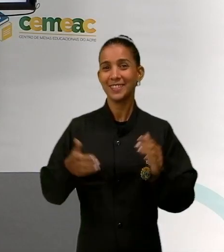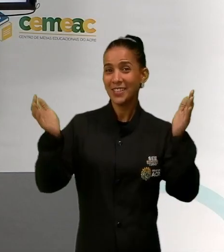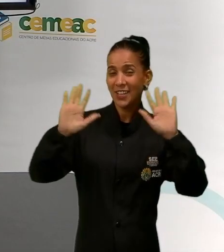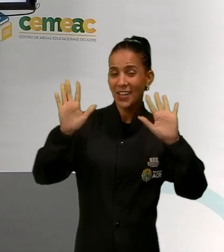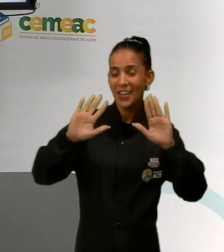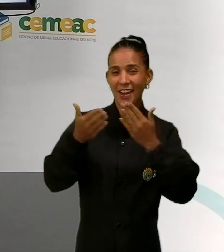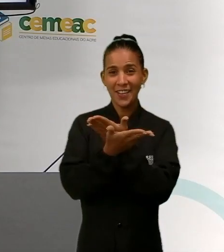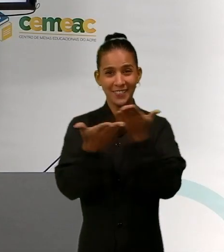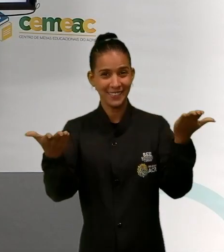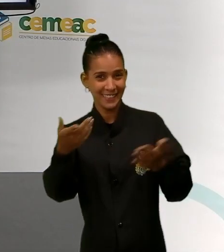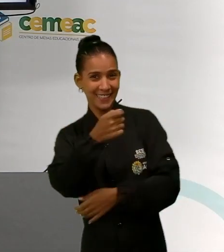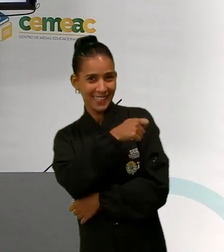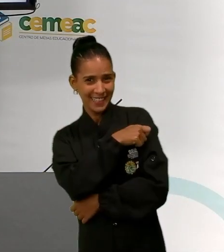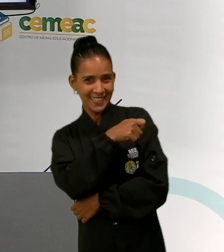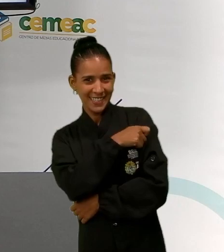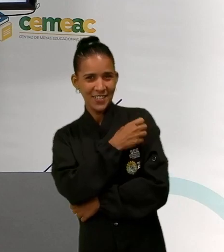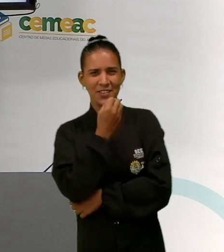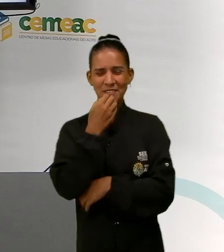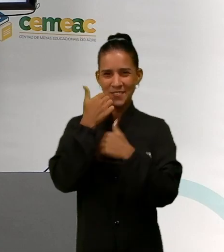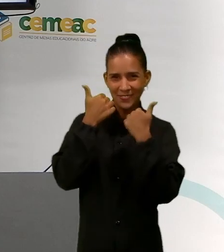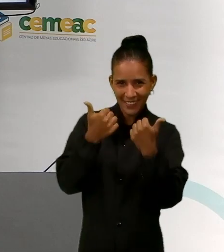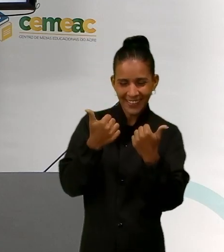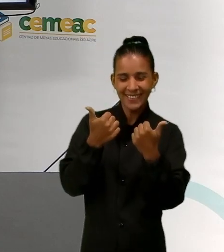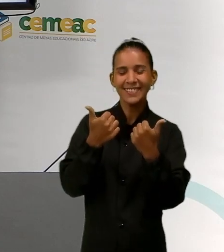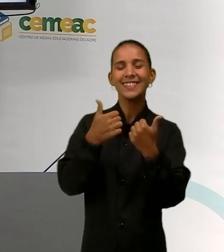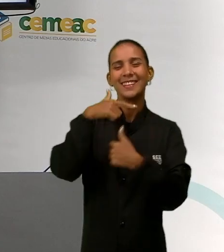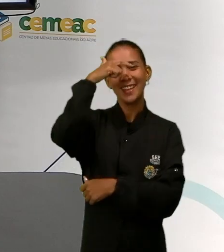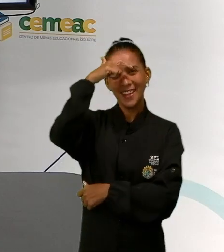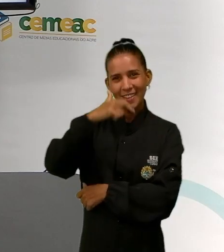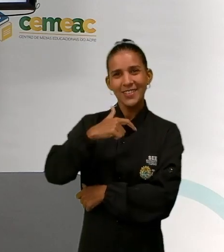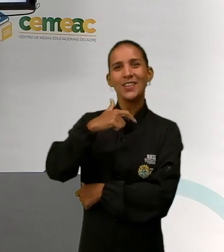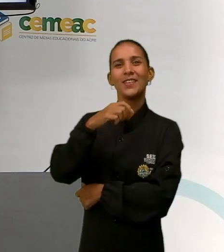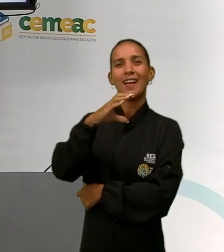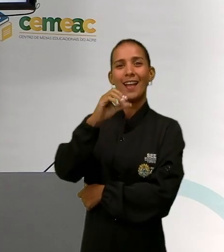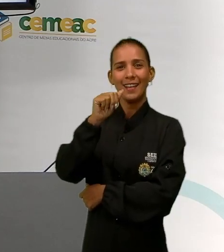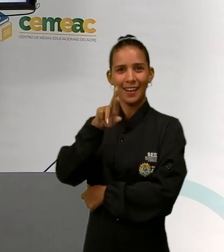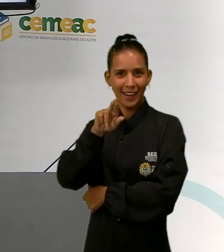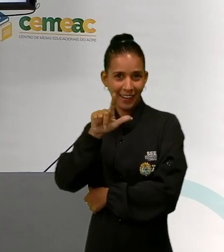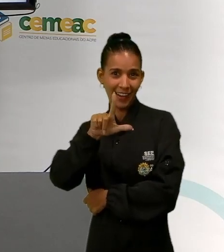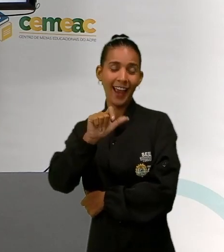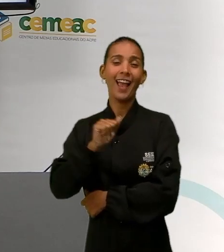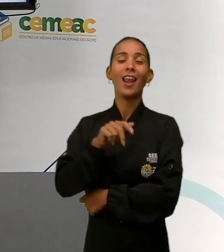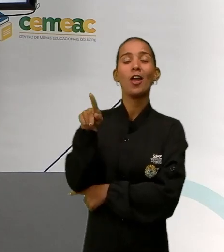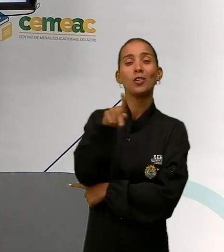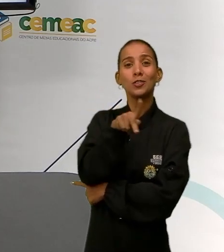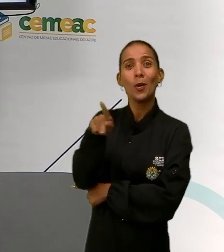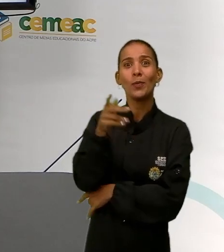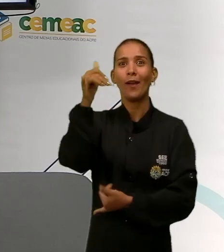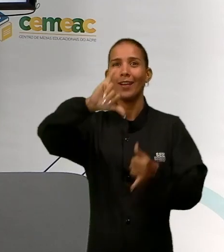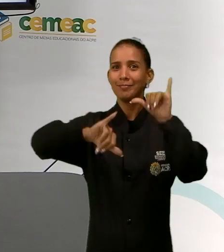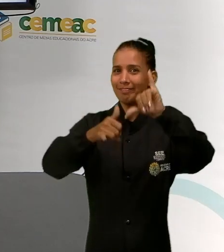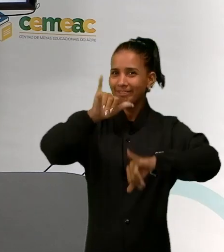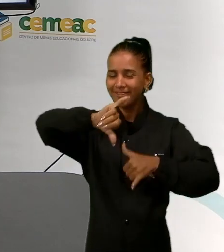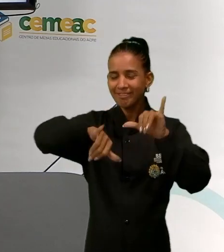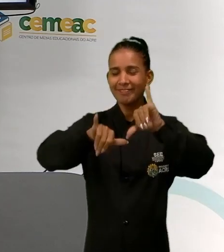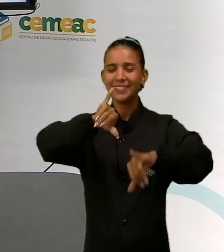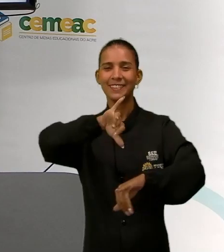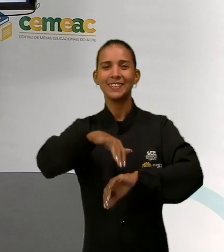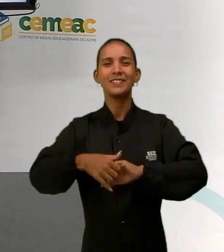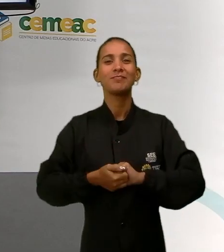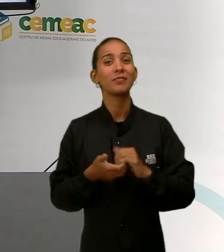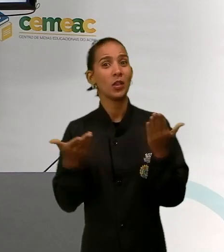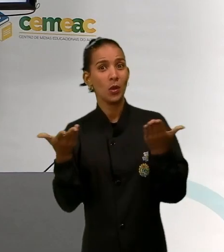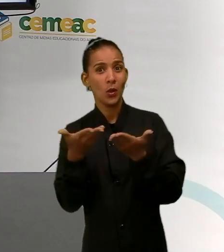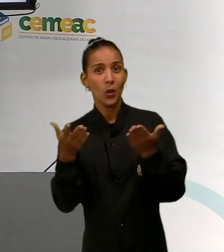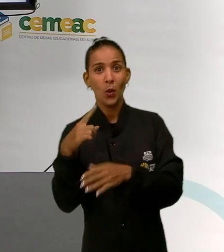Olá, queridos alunos, tudo bem com vocês? Me chamo Carla Nonomura e eu sou a sua professora de Química. Hoje a gente